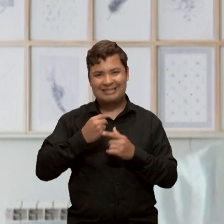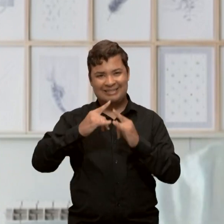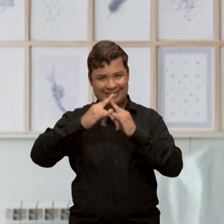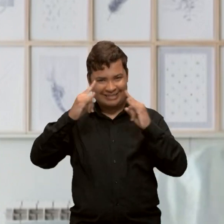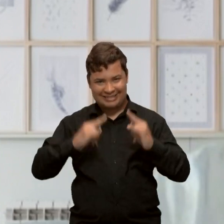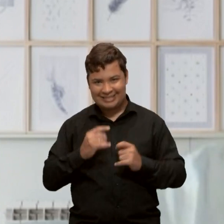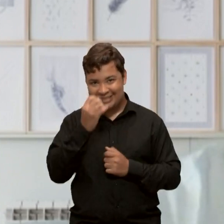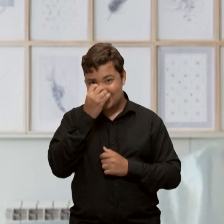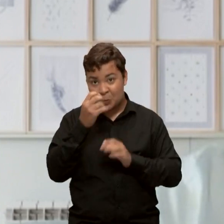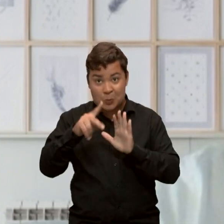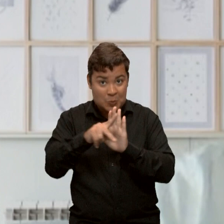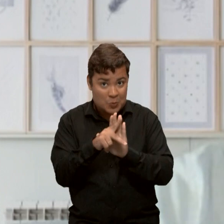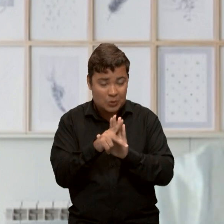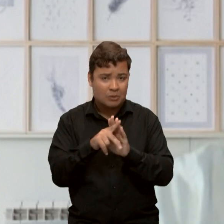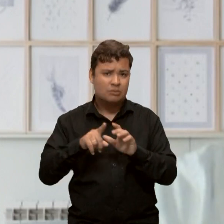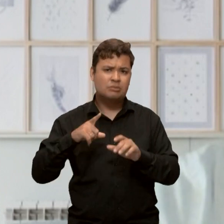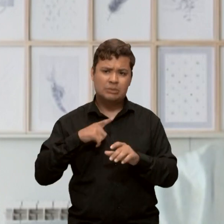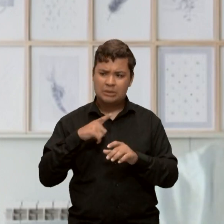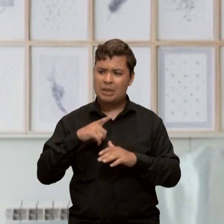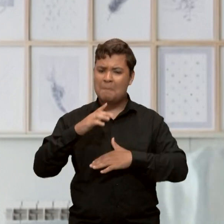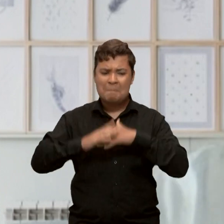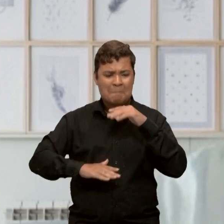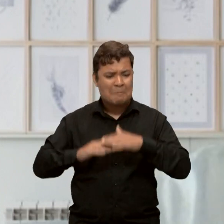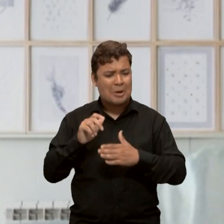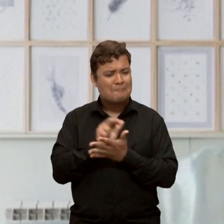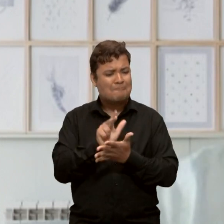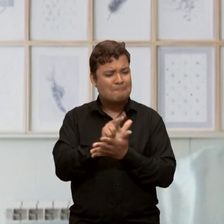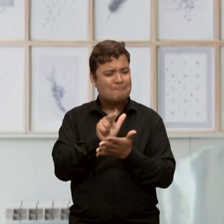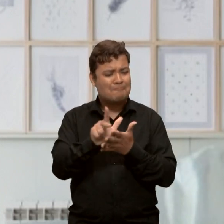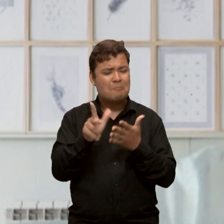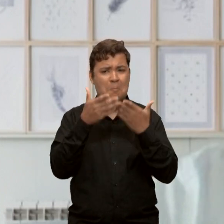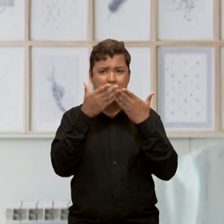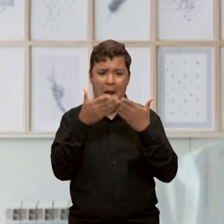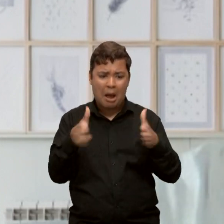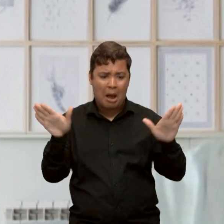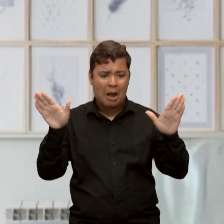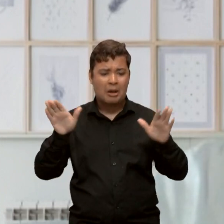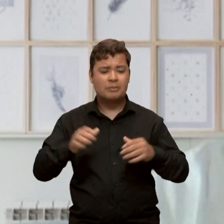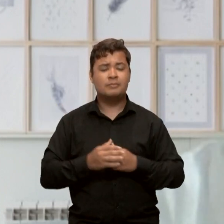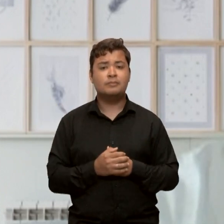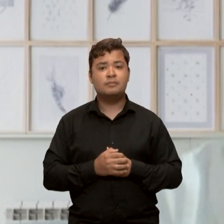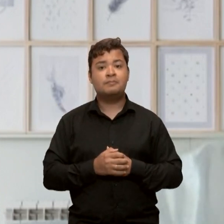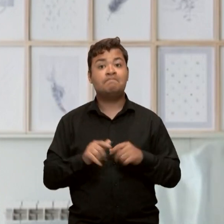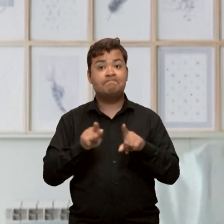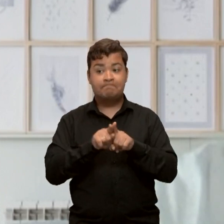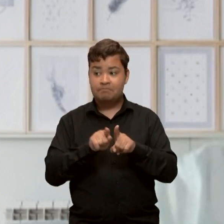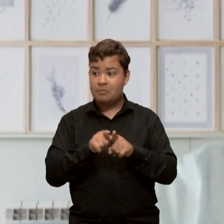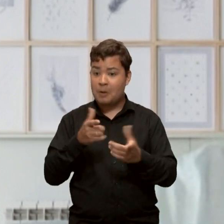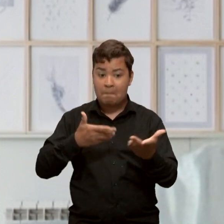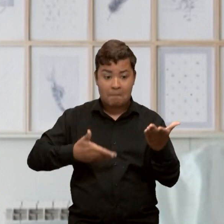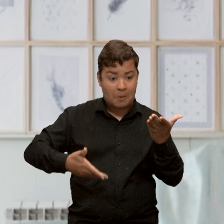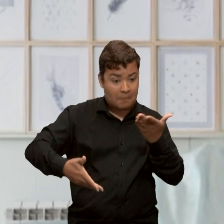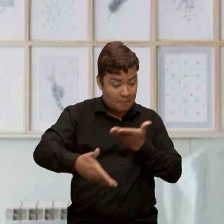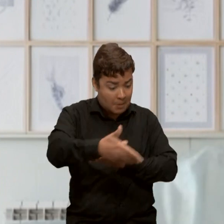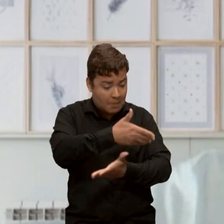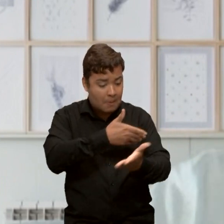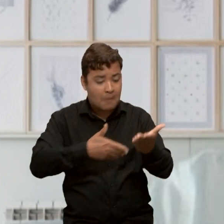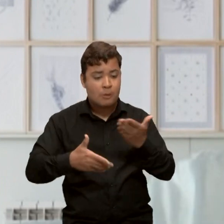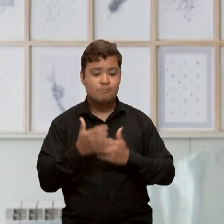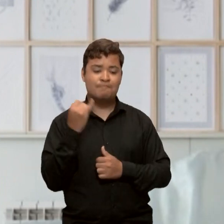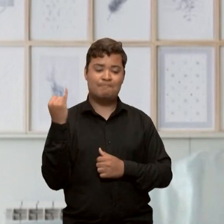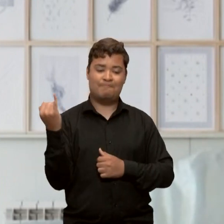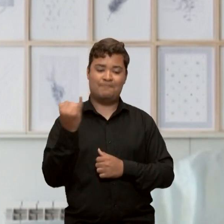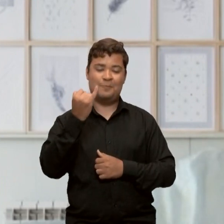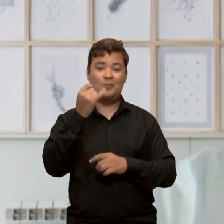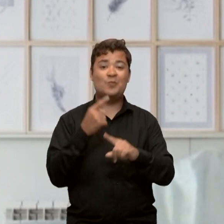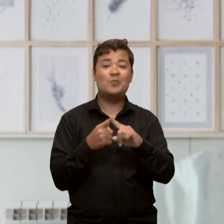práticas corporais é amplo, né? E o diálogo com elas é interessante e importante, porque é o